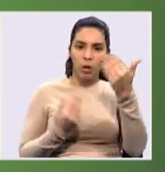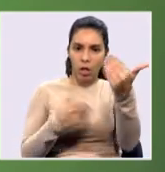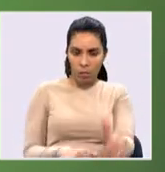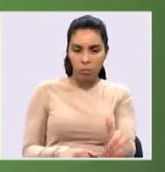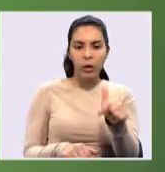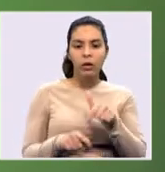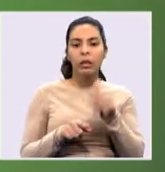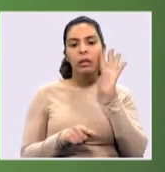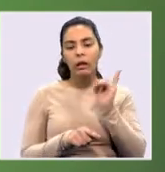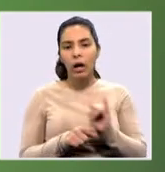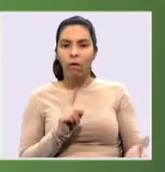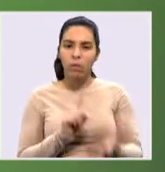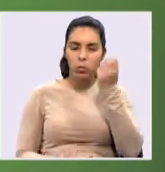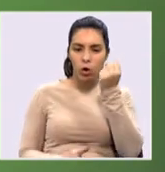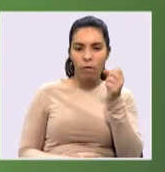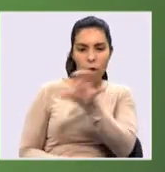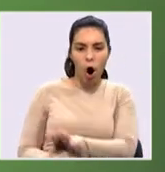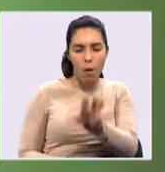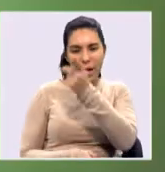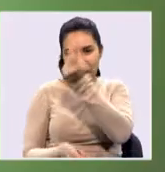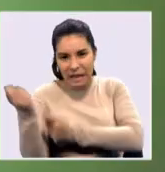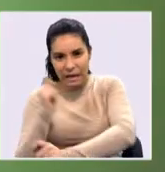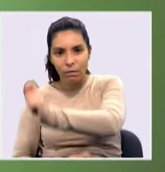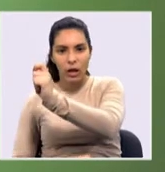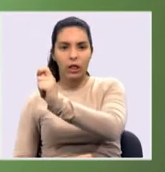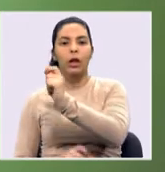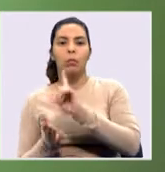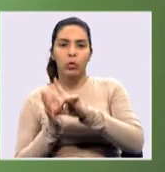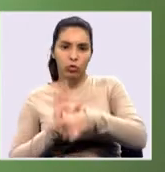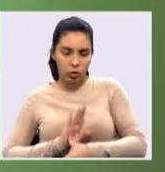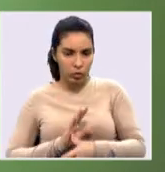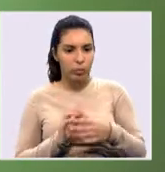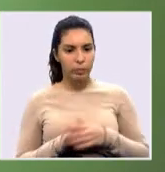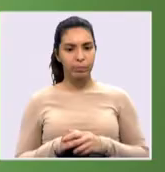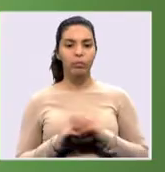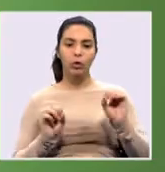orçamento limitado, arranjar a forma mais eficiente para vender o produto de uma forma